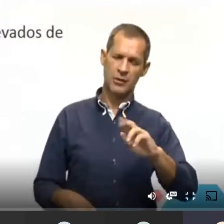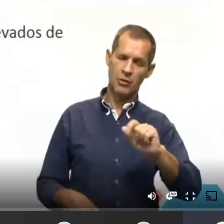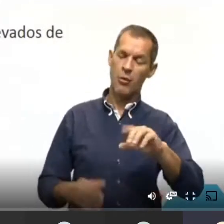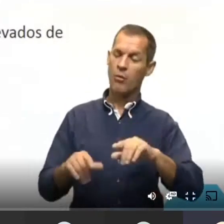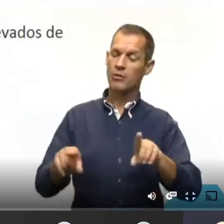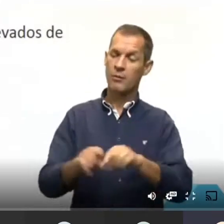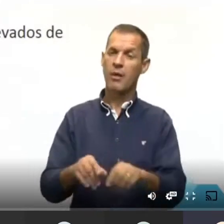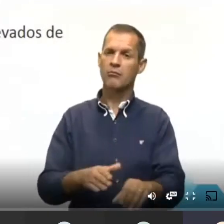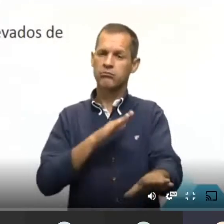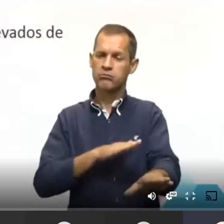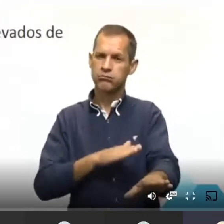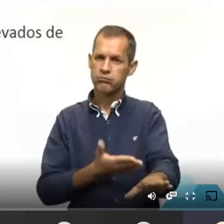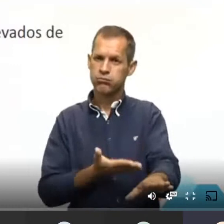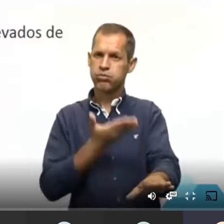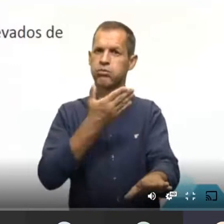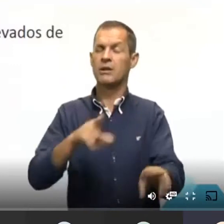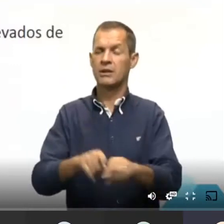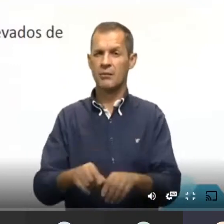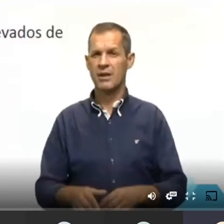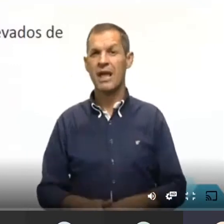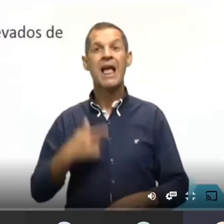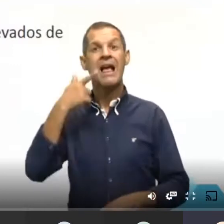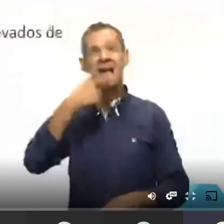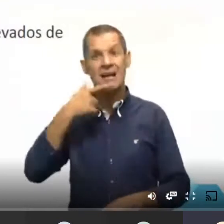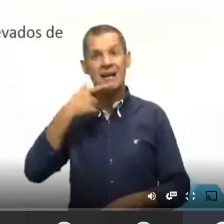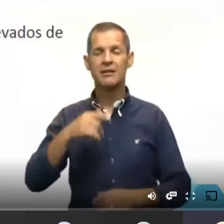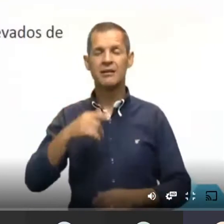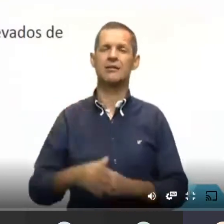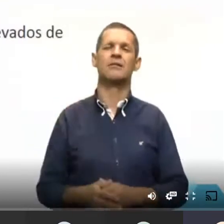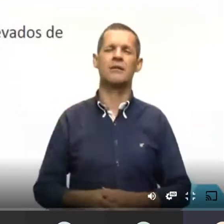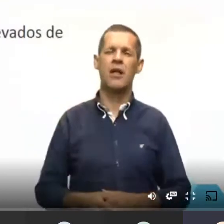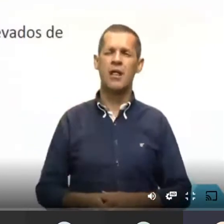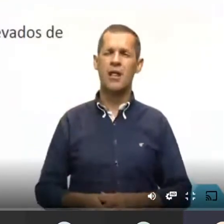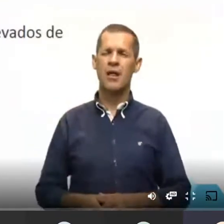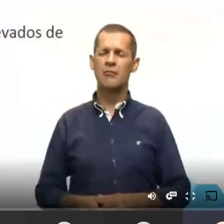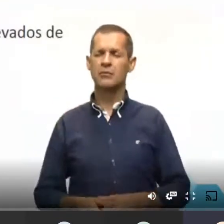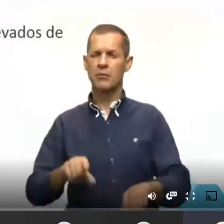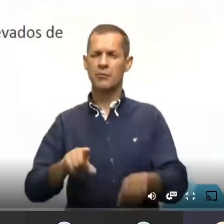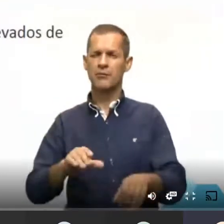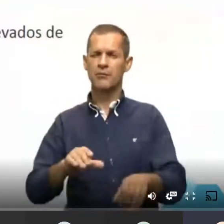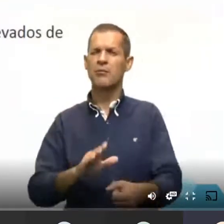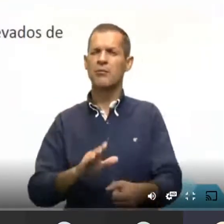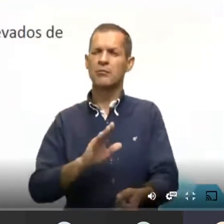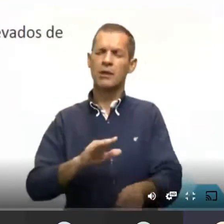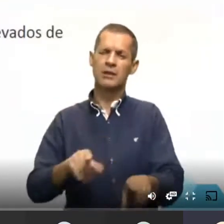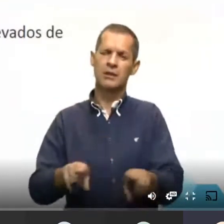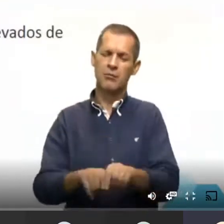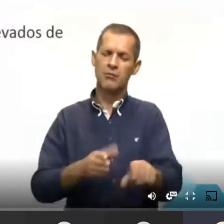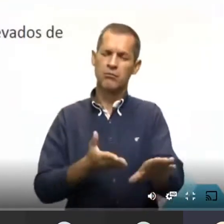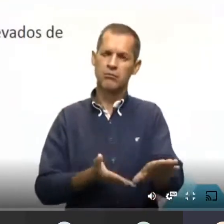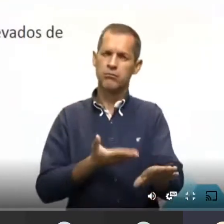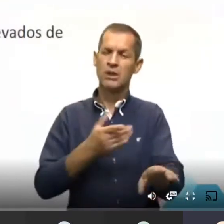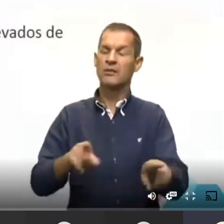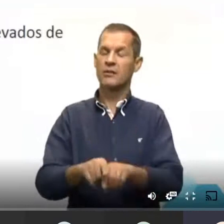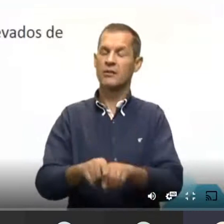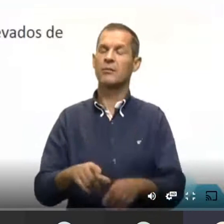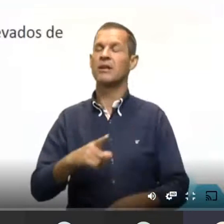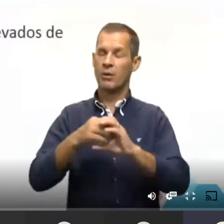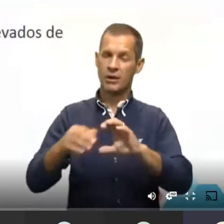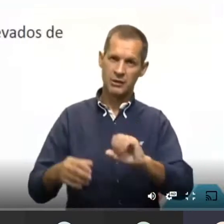colesterol HDL, né? Dentre outros, a glicemia, a pressão arterial. Isso caracteriza a